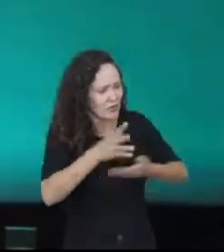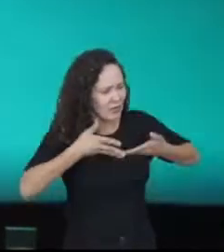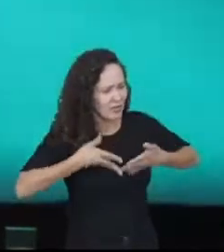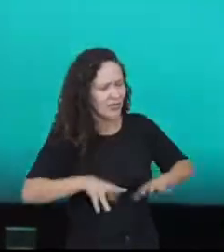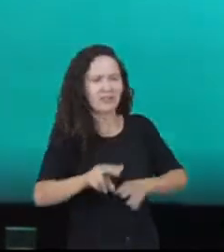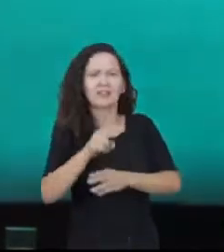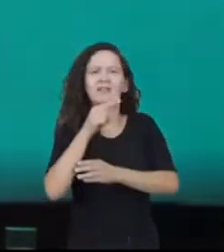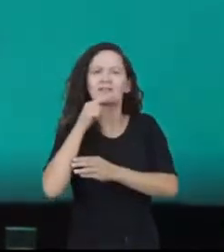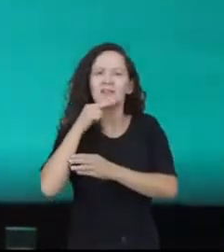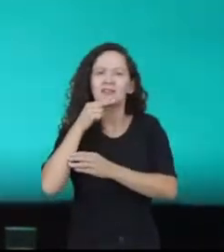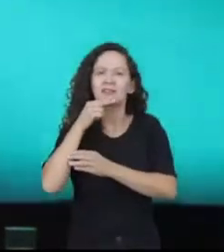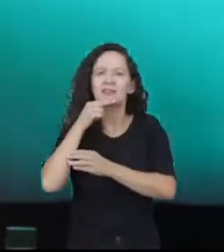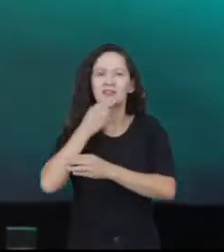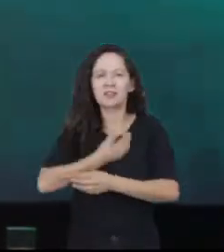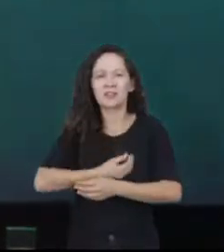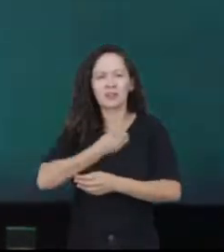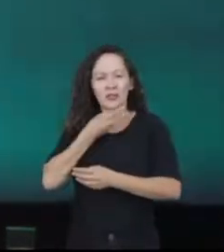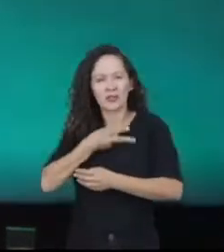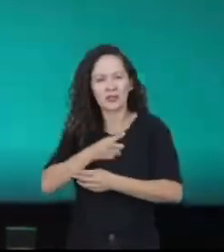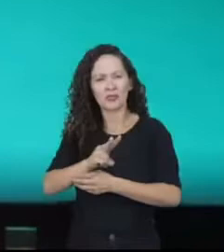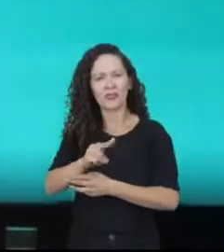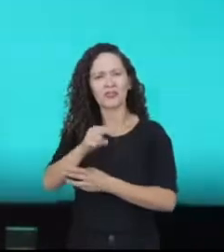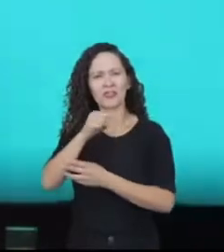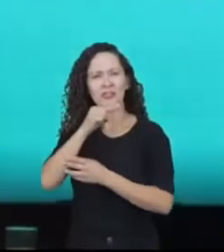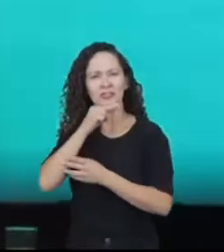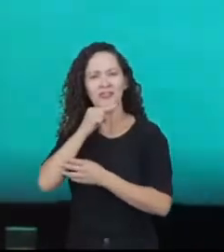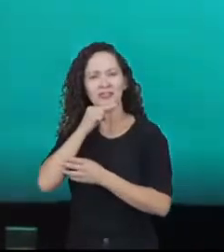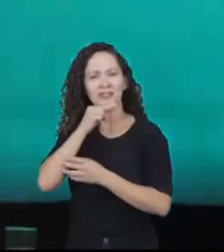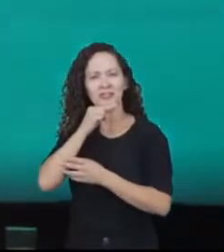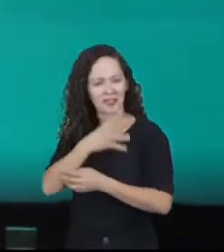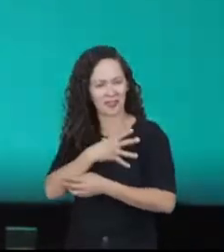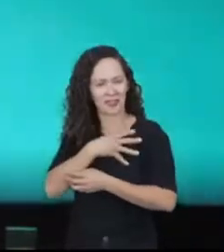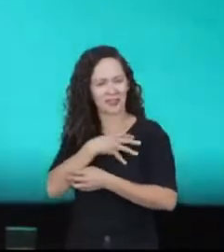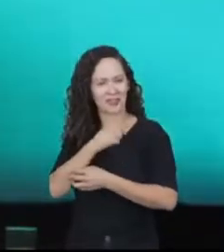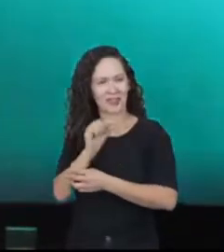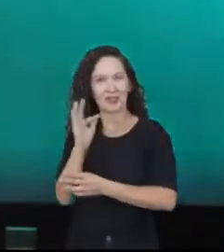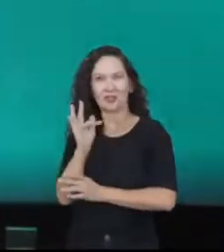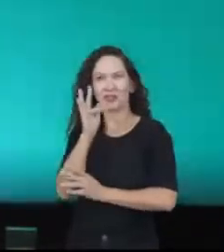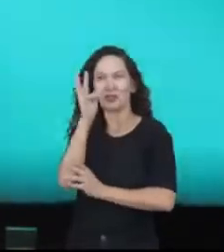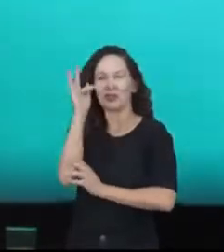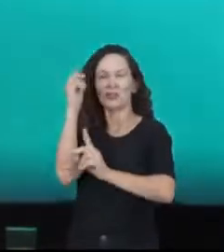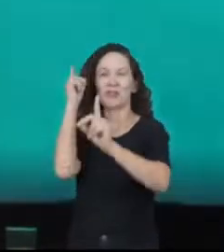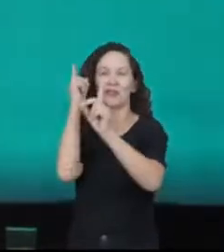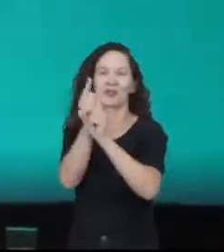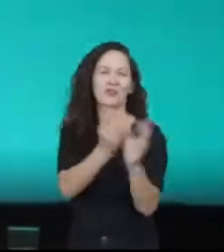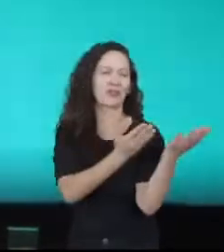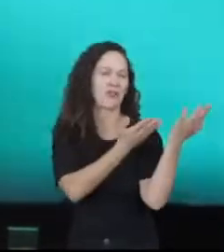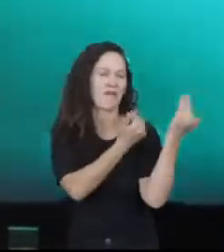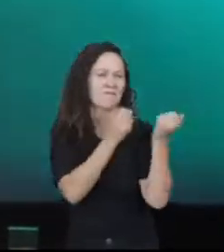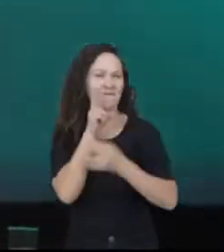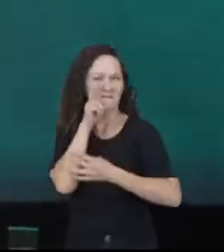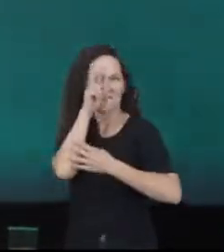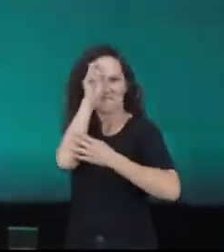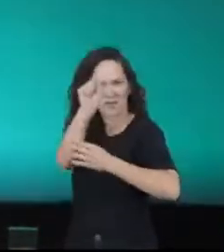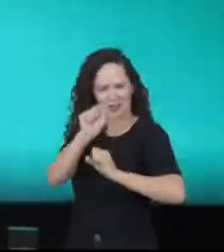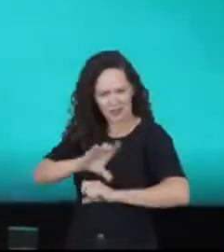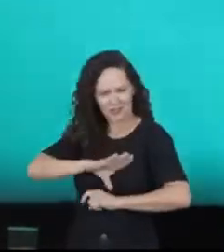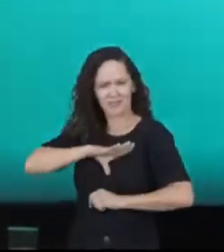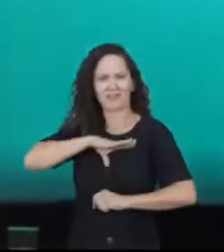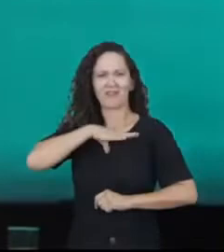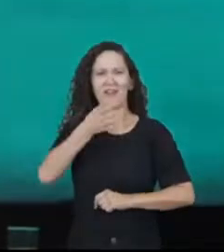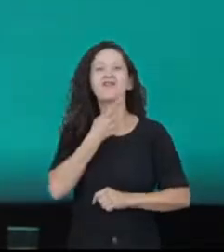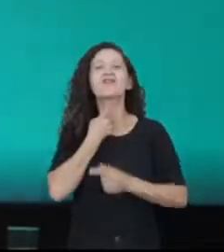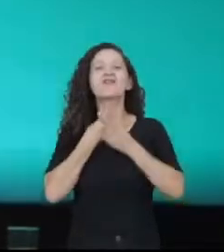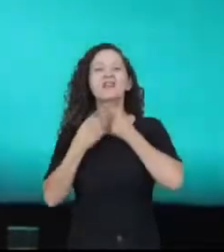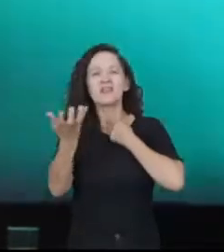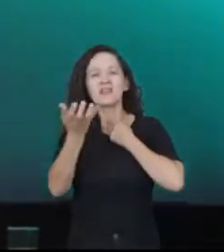renascemos nos nossos bisnetos, e nós vamos encontrar uma juventude mais ávida, com mais vontade de lutar do que